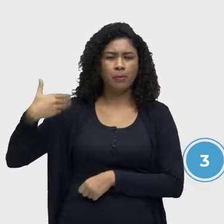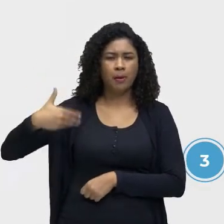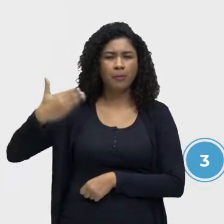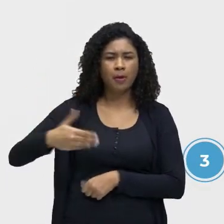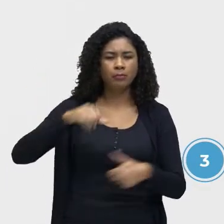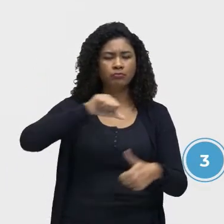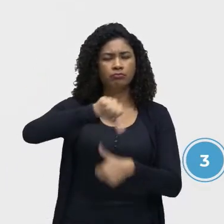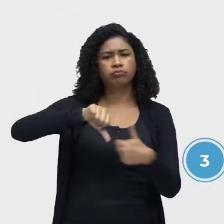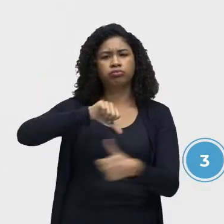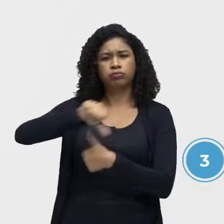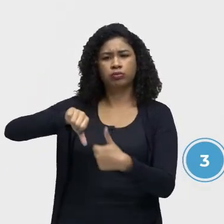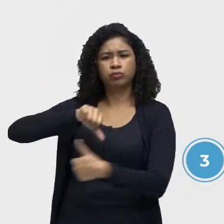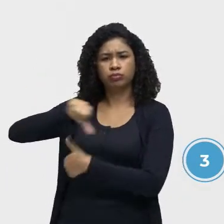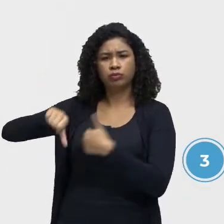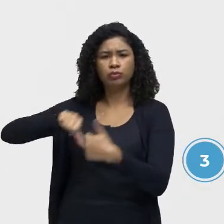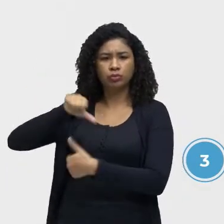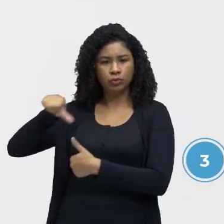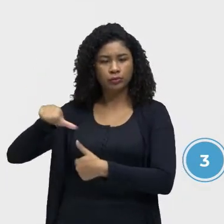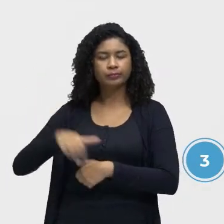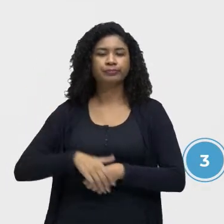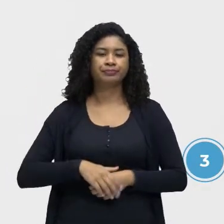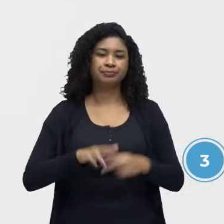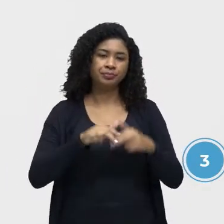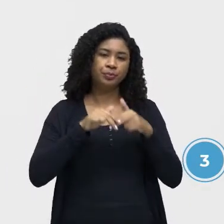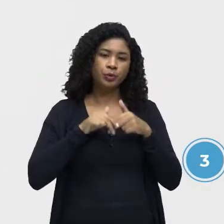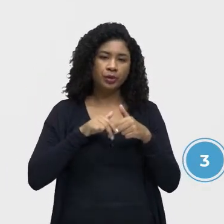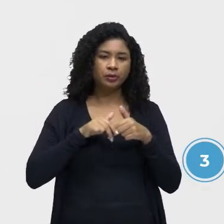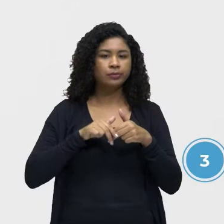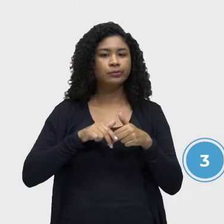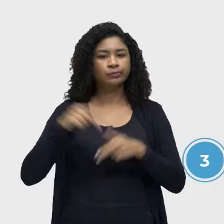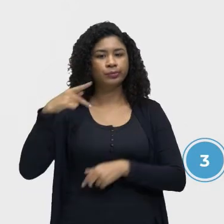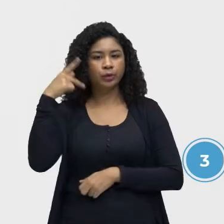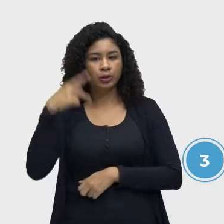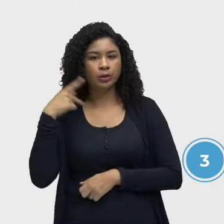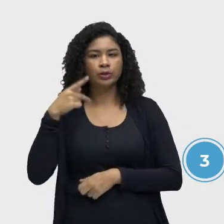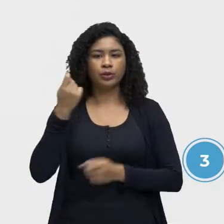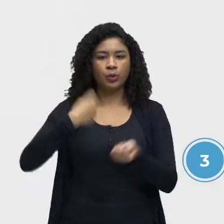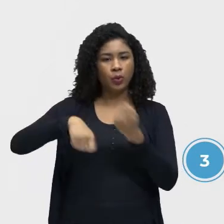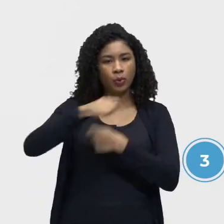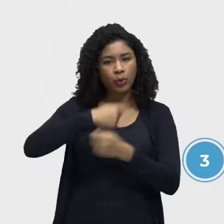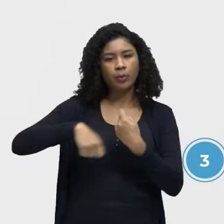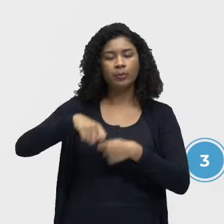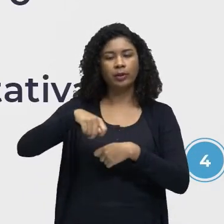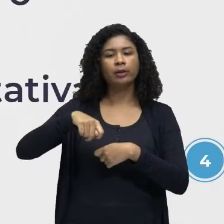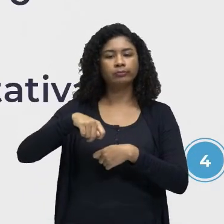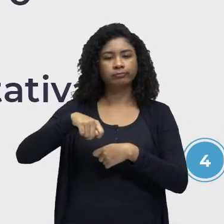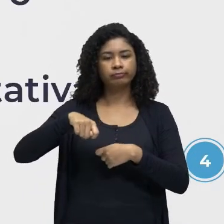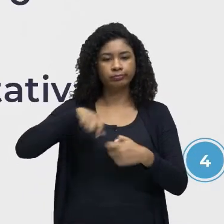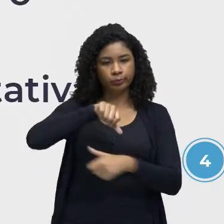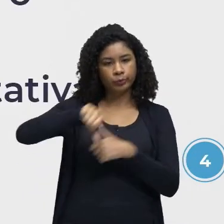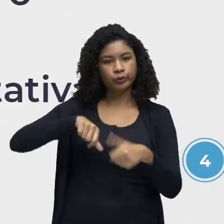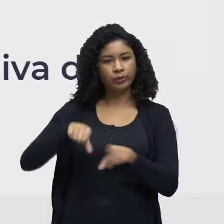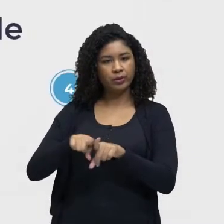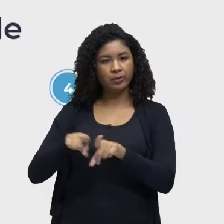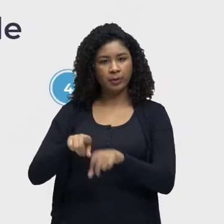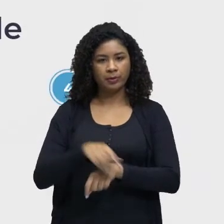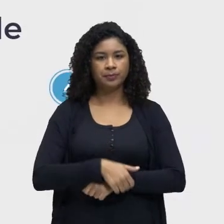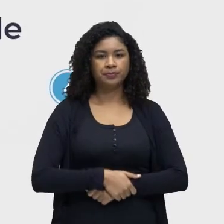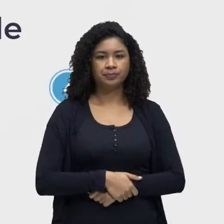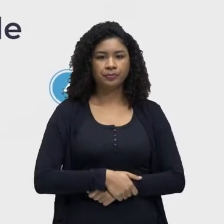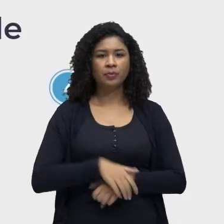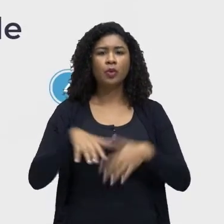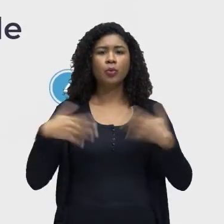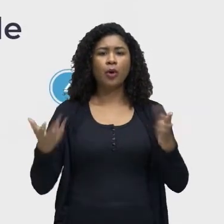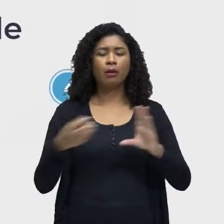transformações estruturais, que refletem na dinâmica política e econômica dos países europeus. Então, quais são as duas